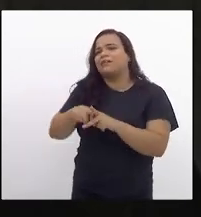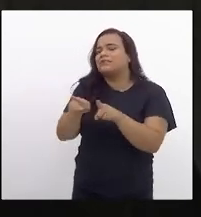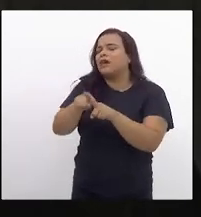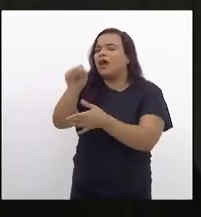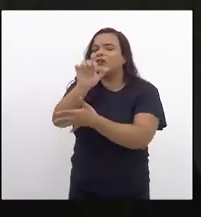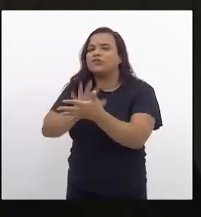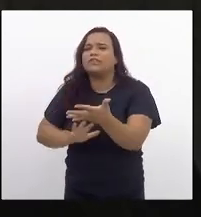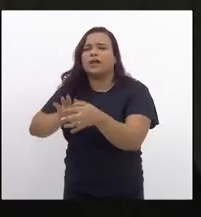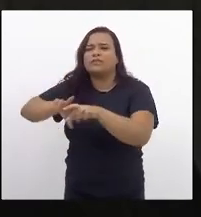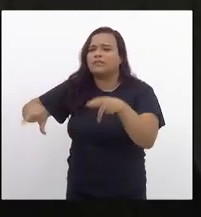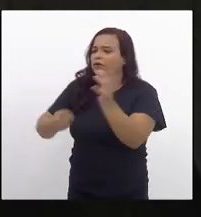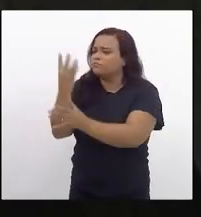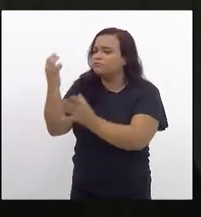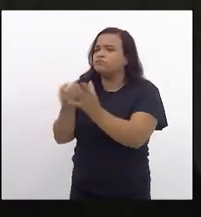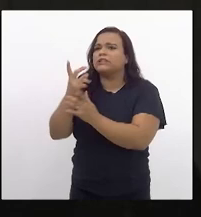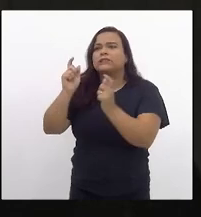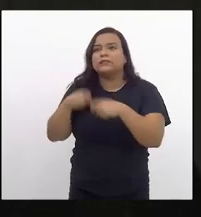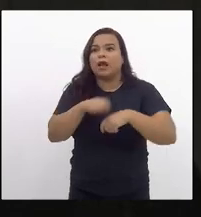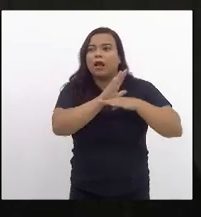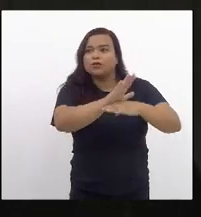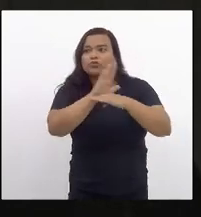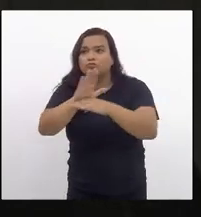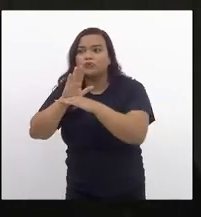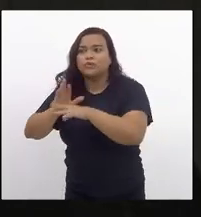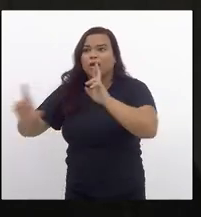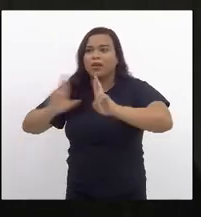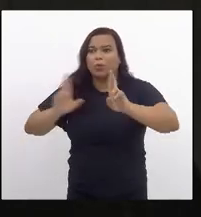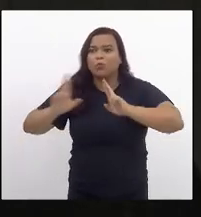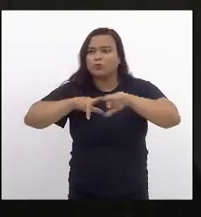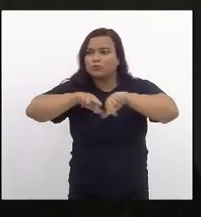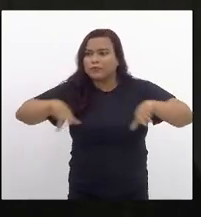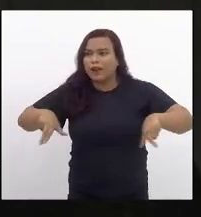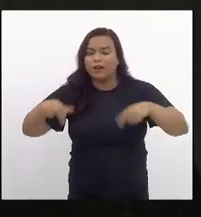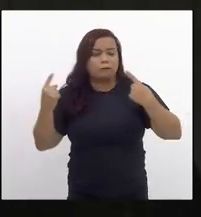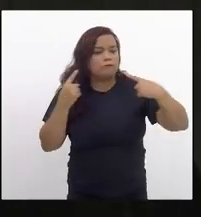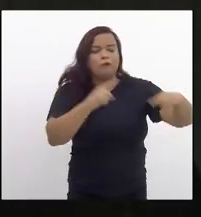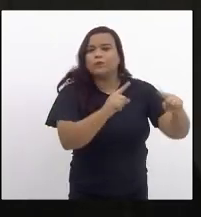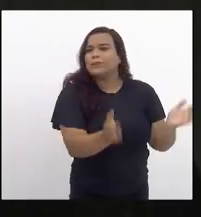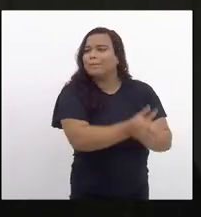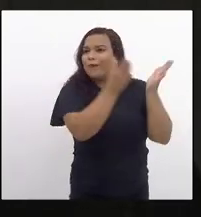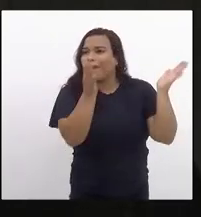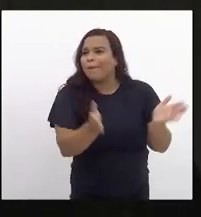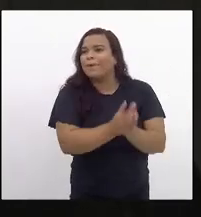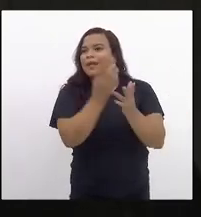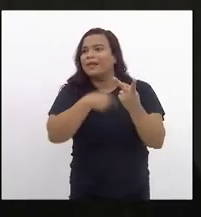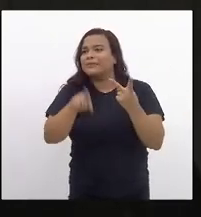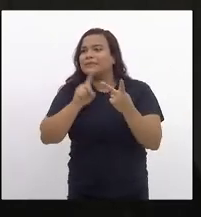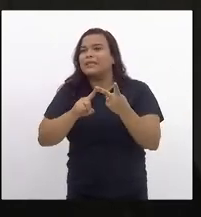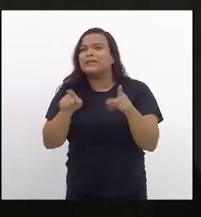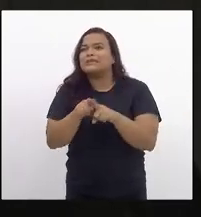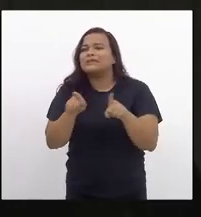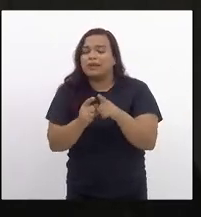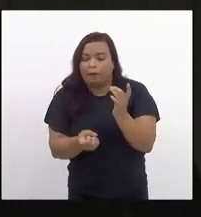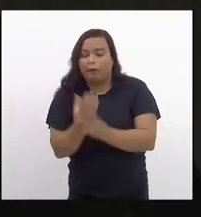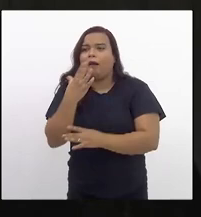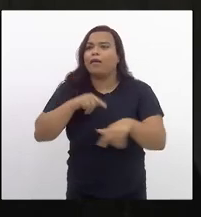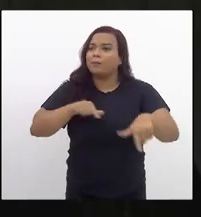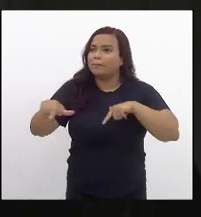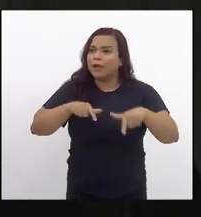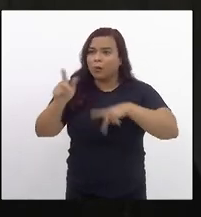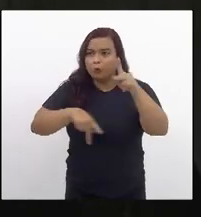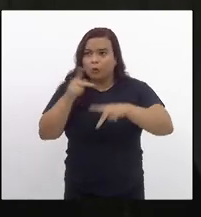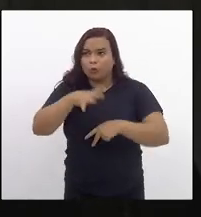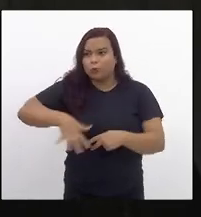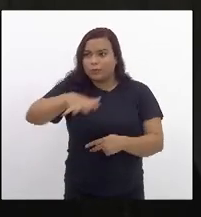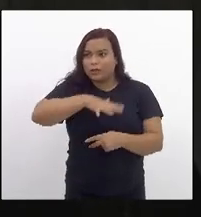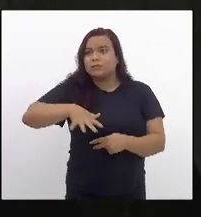que podem gerar recursos combater a pobreza gerar emprego para população